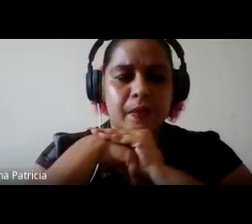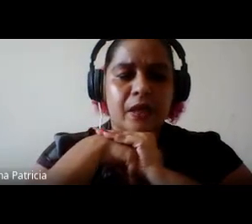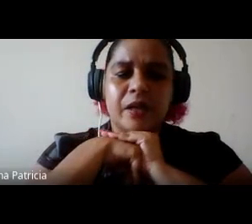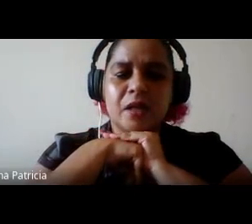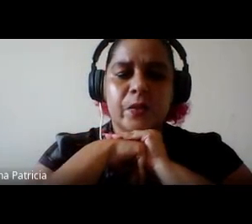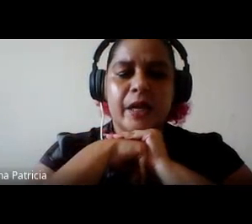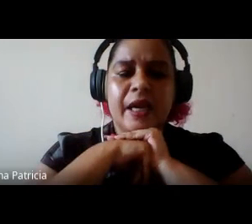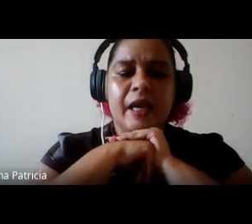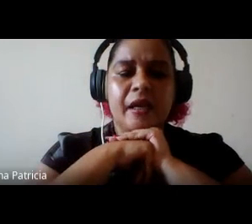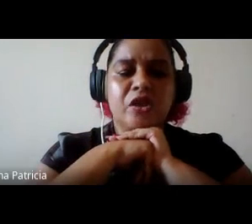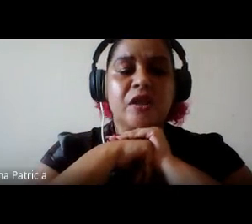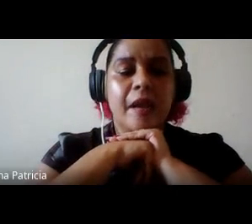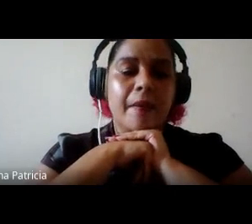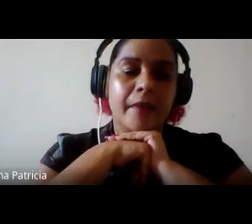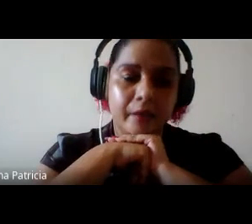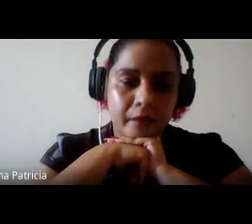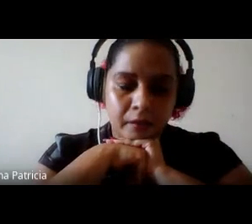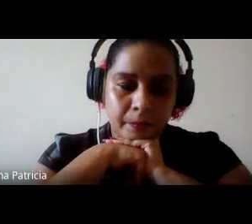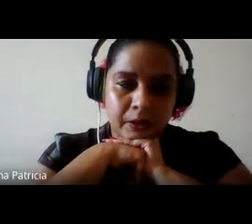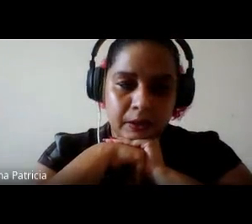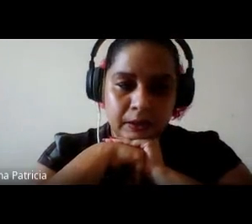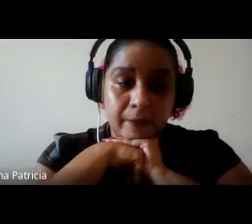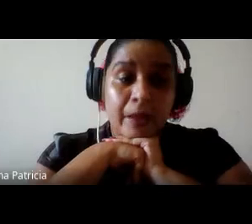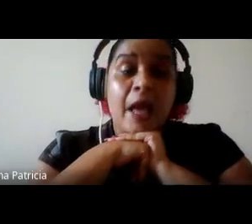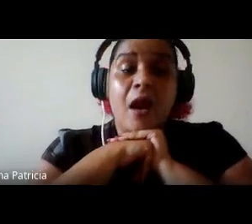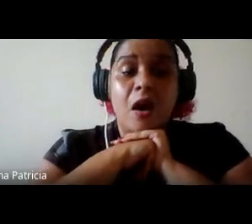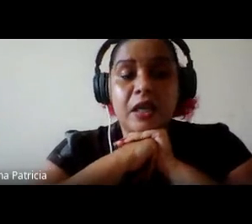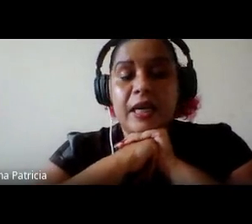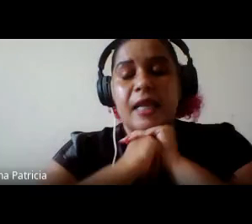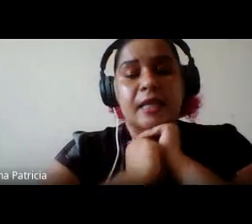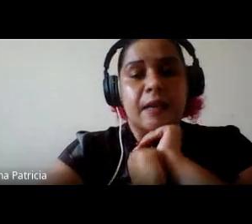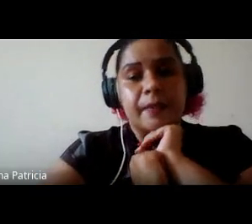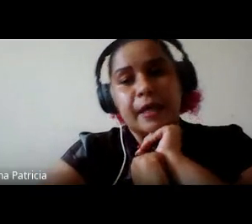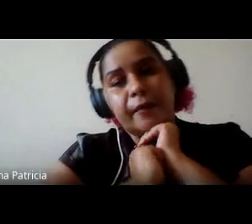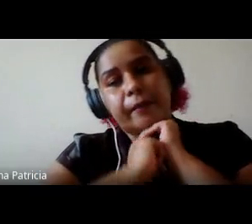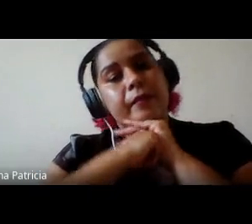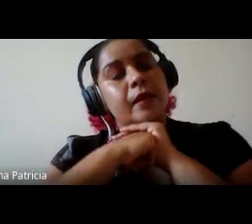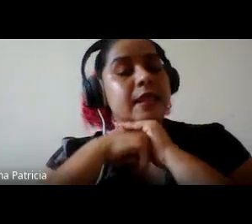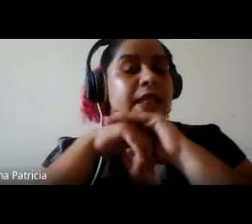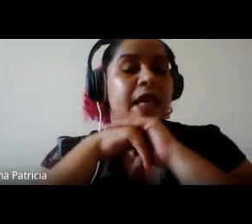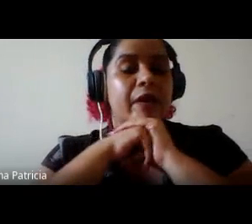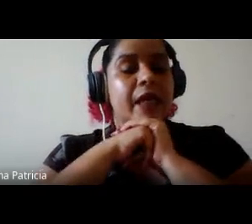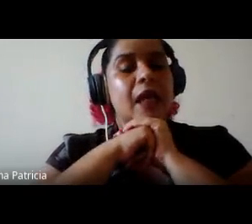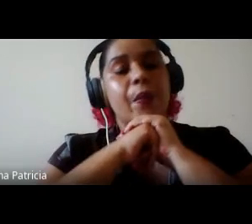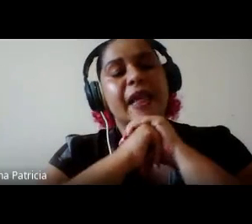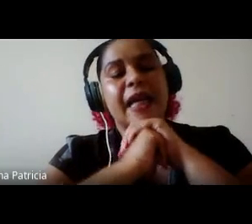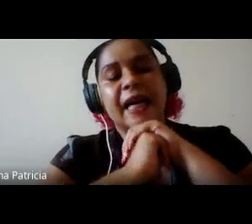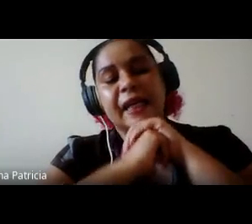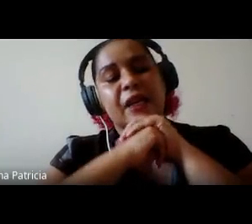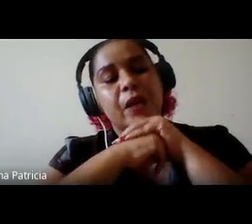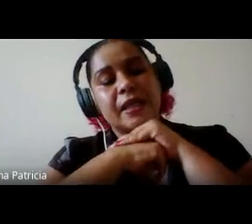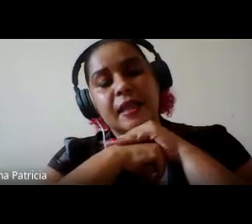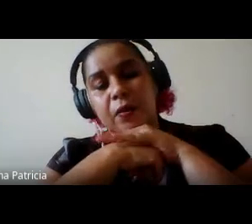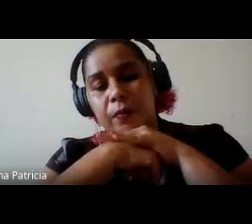e bilinguismo é extremamente importante. Eu gostaria de saber se tem alguém que não é da área